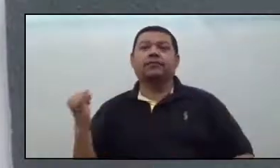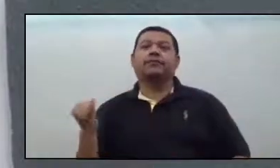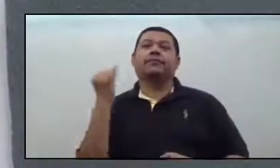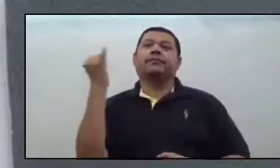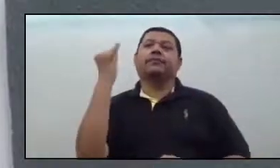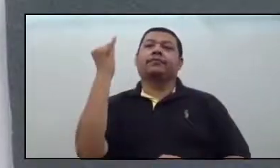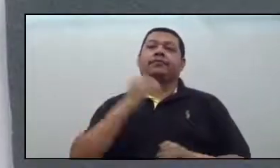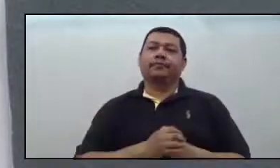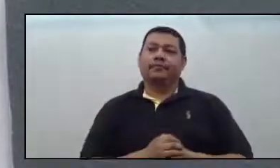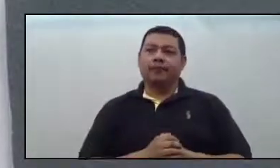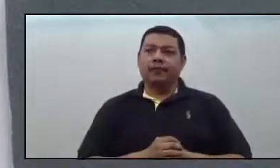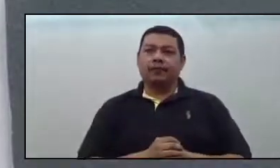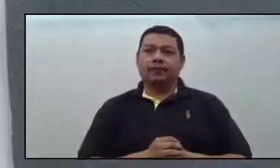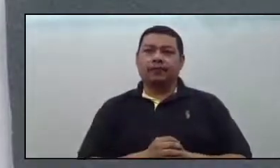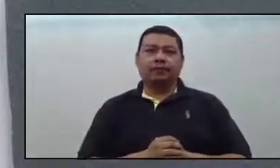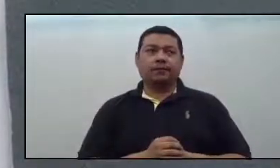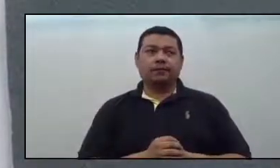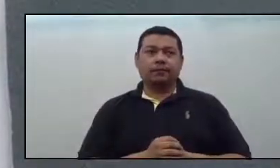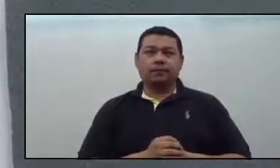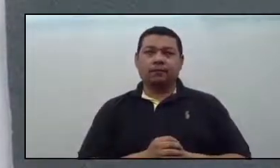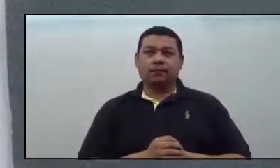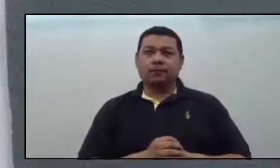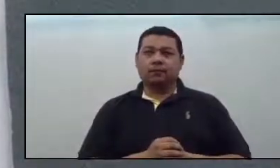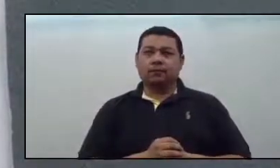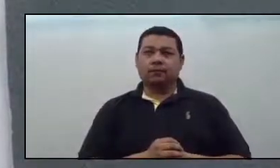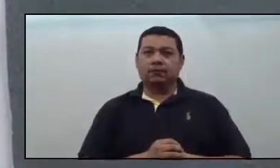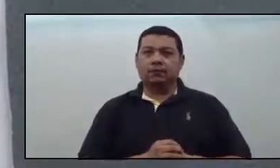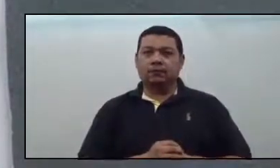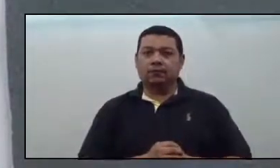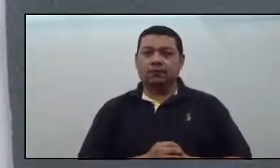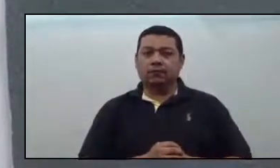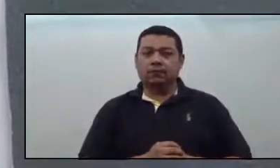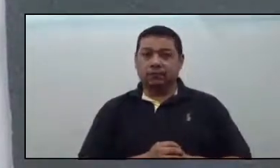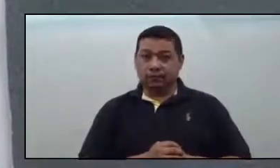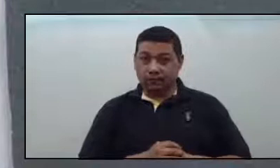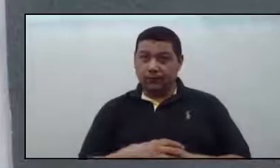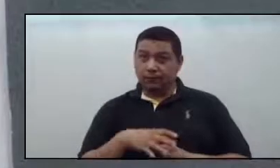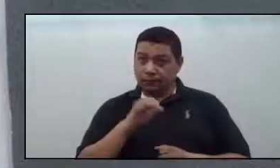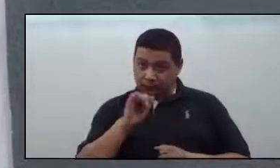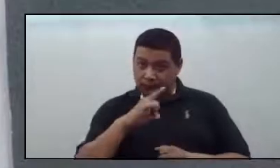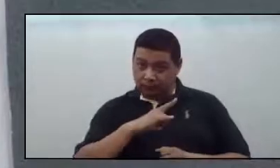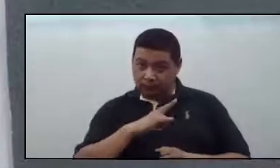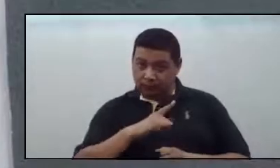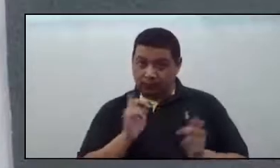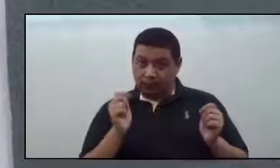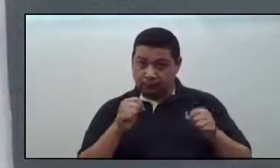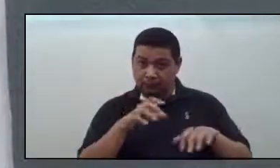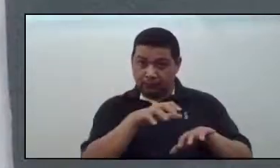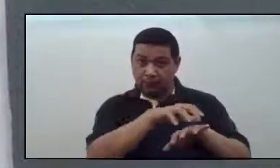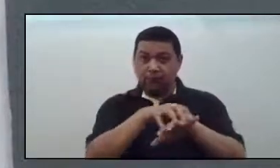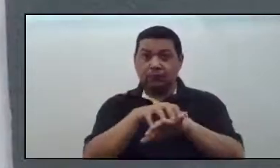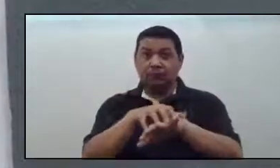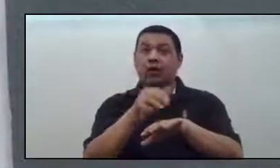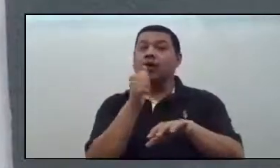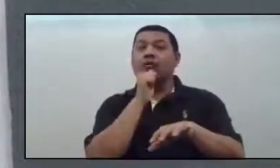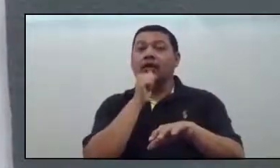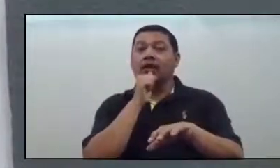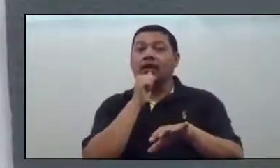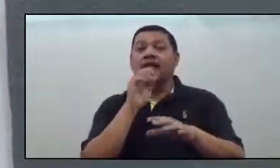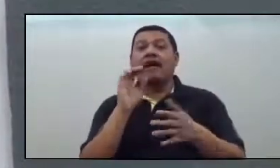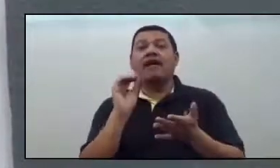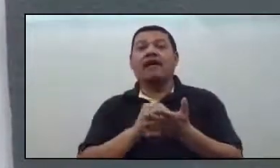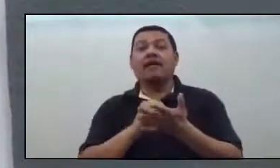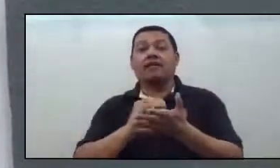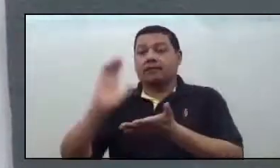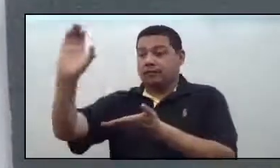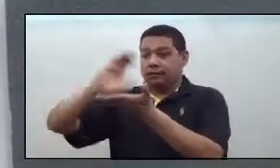presidente, sem o Plano Municipal de Turismo constituído, não se recebe verbas federais.